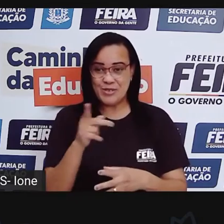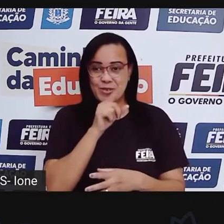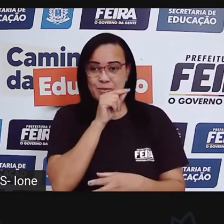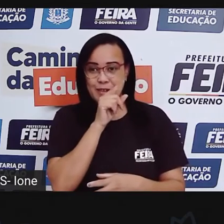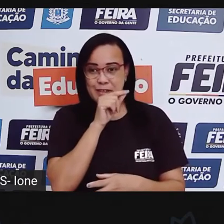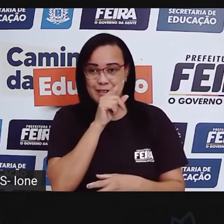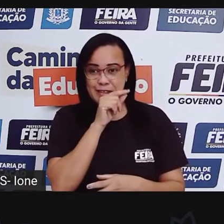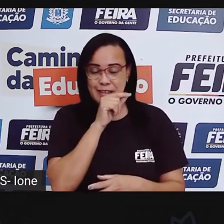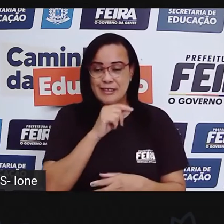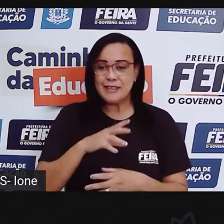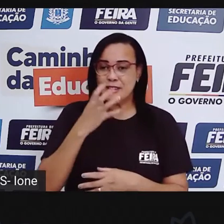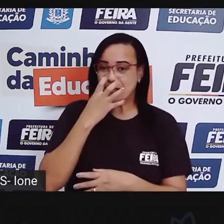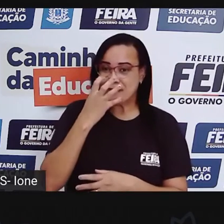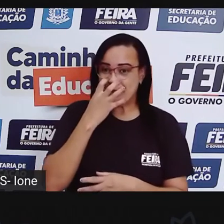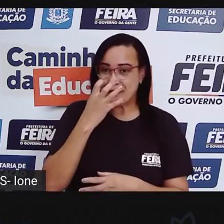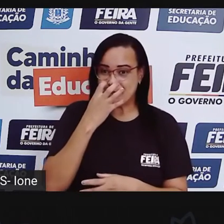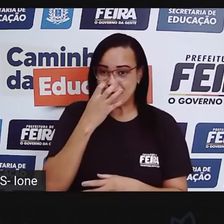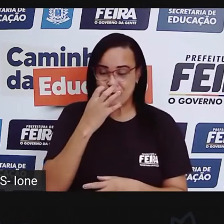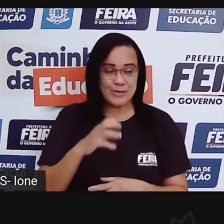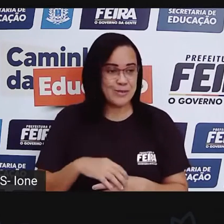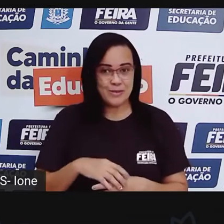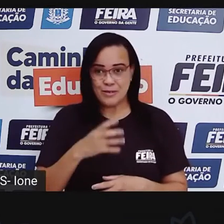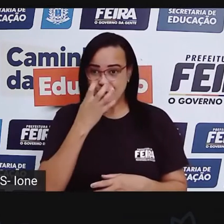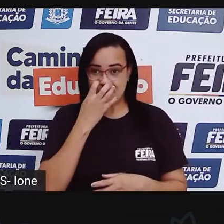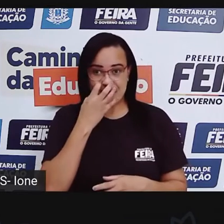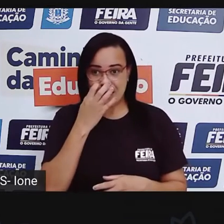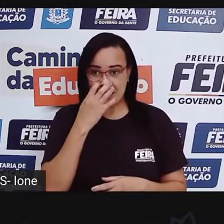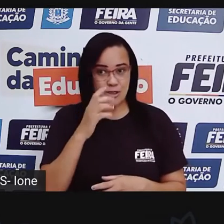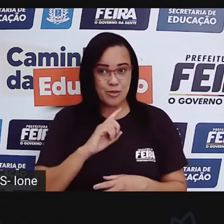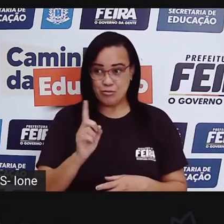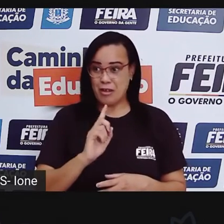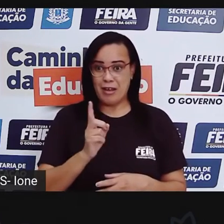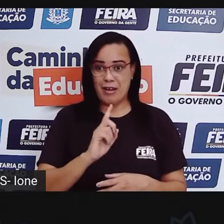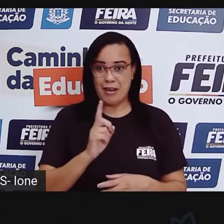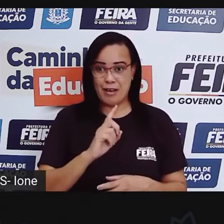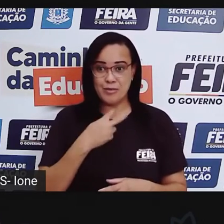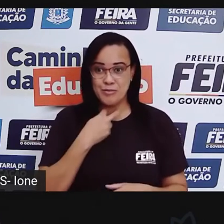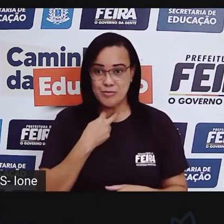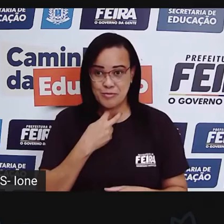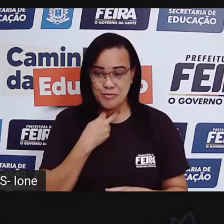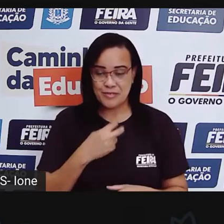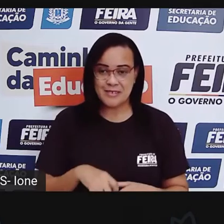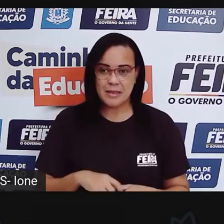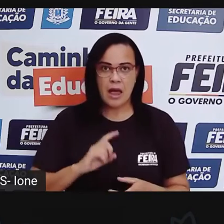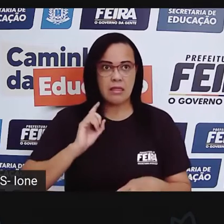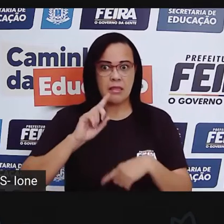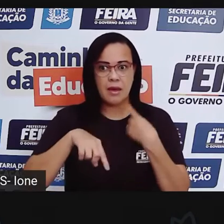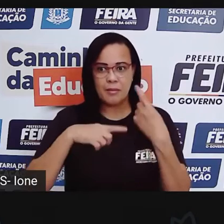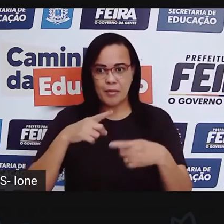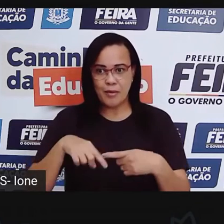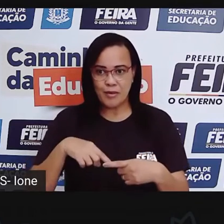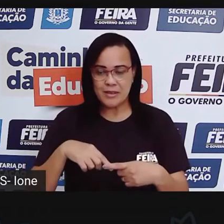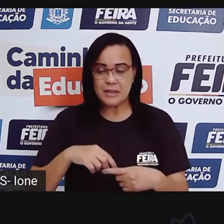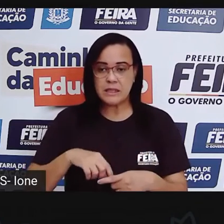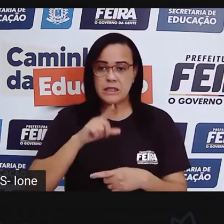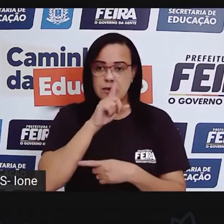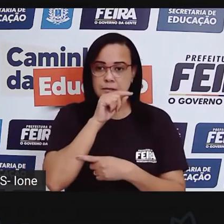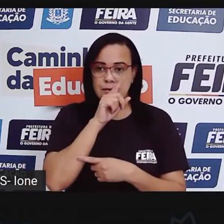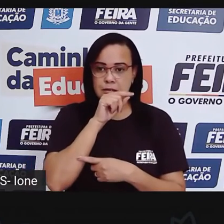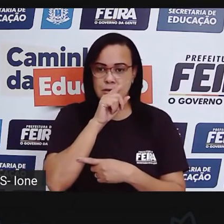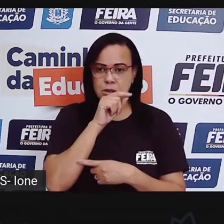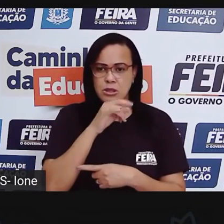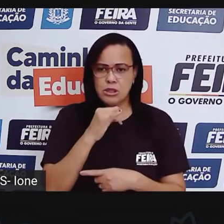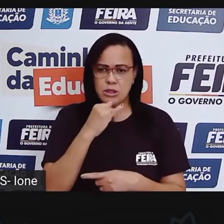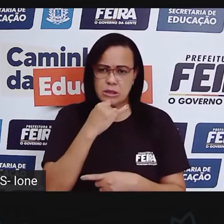ali querendo pegar as minhocas e o cachorro sem querer deixar. Até, né, que o cachorro, a garça sai toda